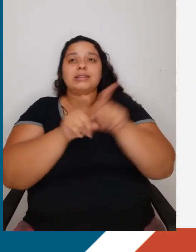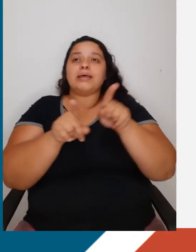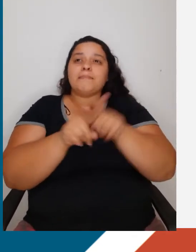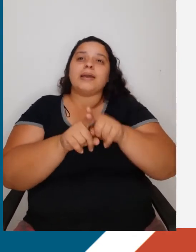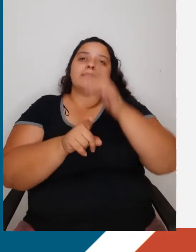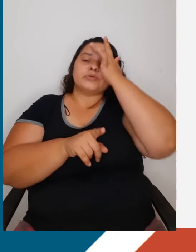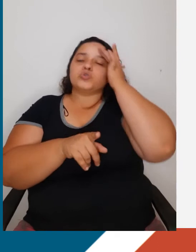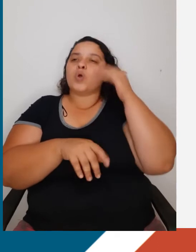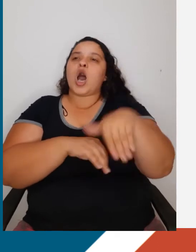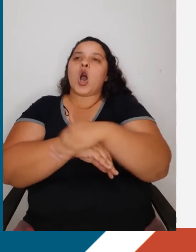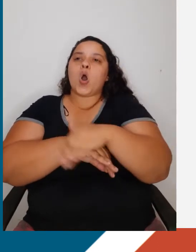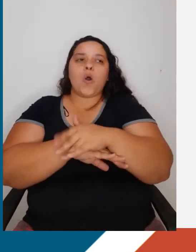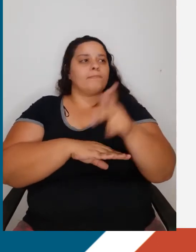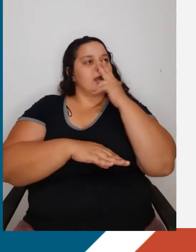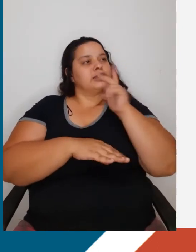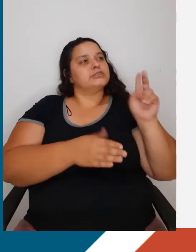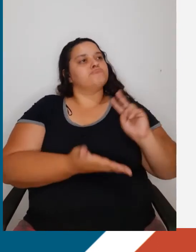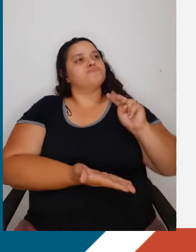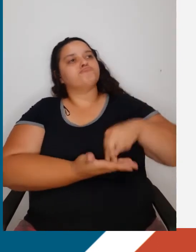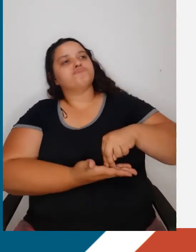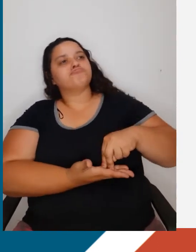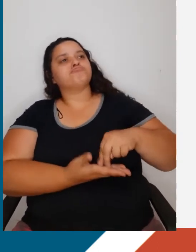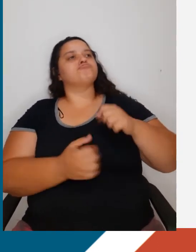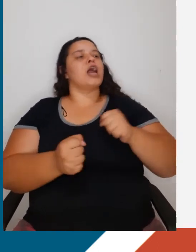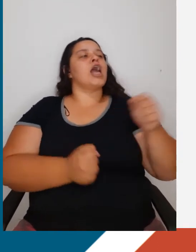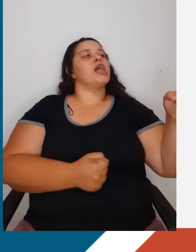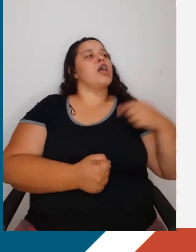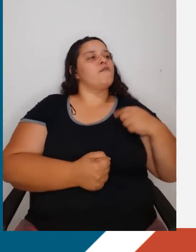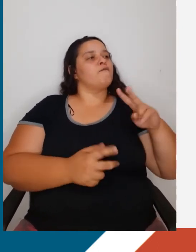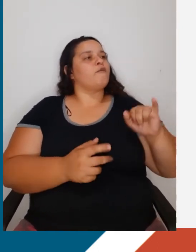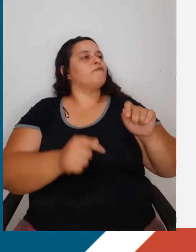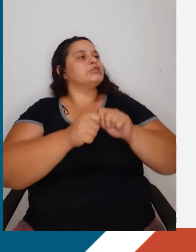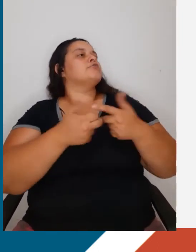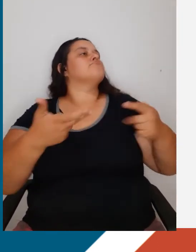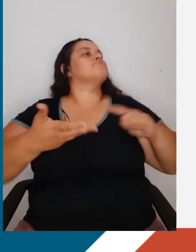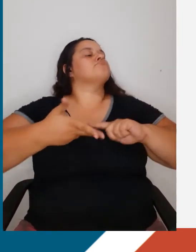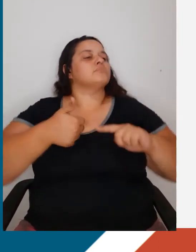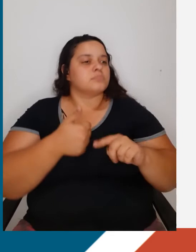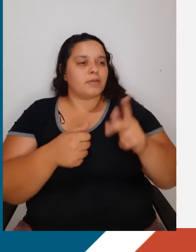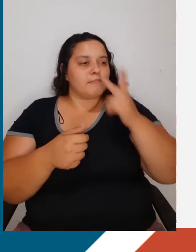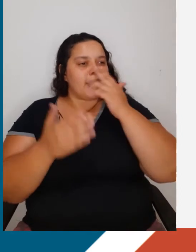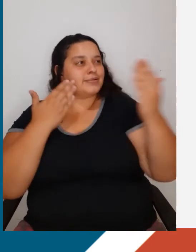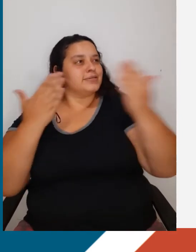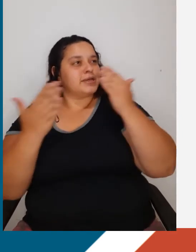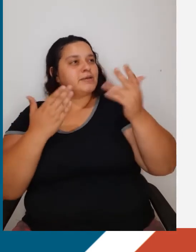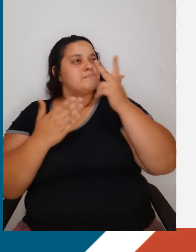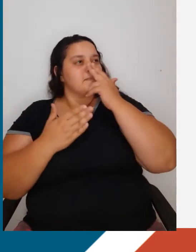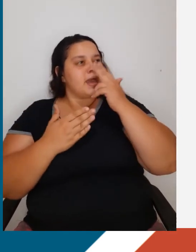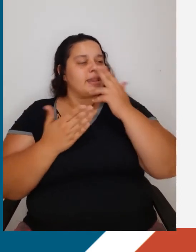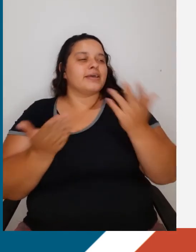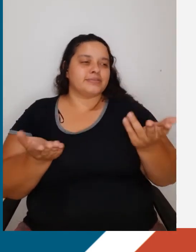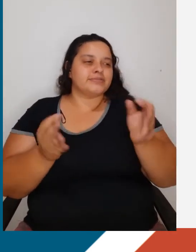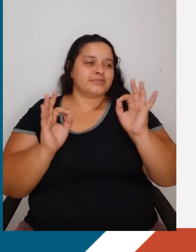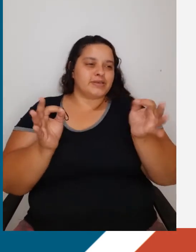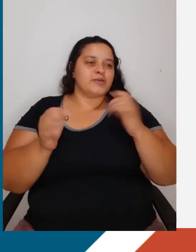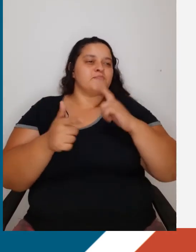quem cruzavam na rua, eles seriam os valentões, os que colocavam medo no outro. Este paralelo revela a ironia do racismo